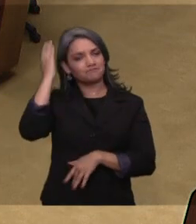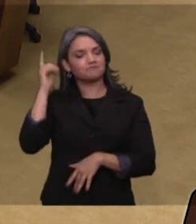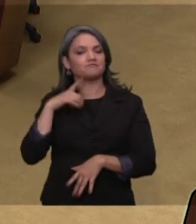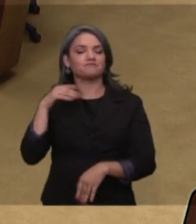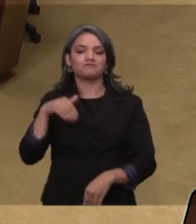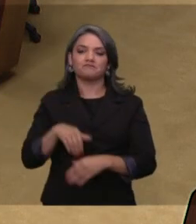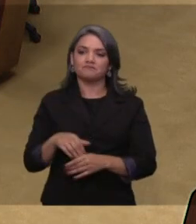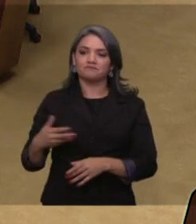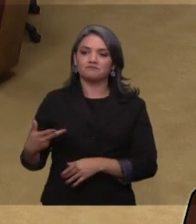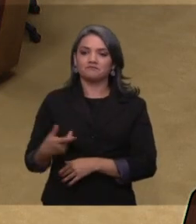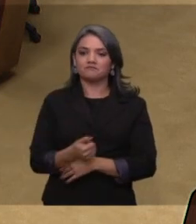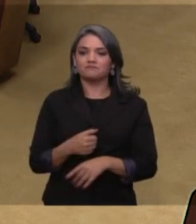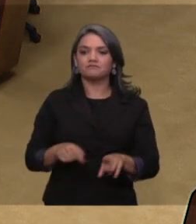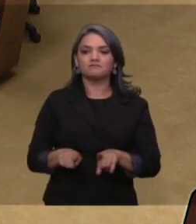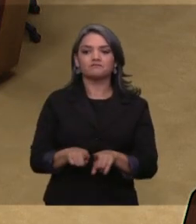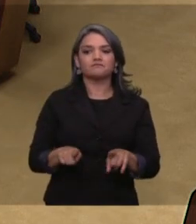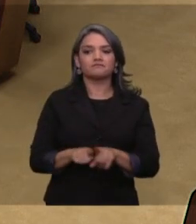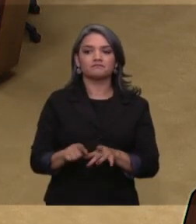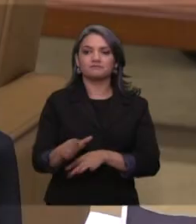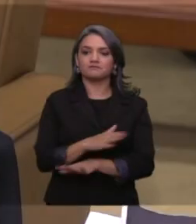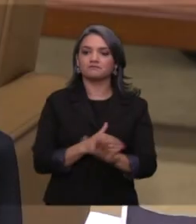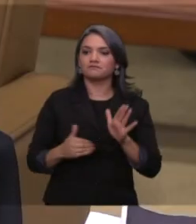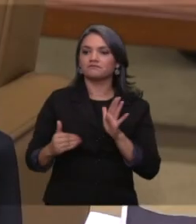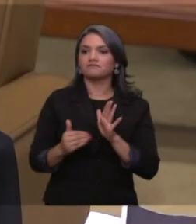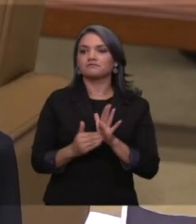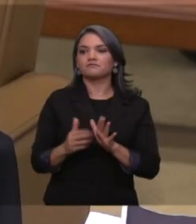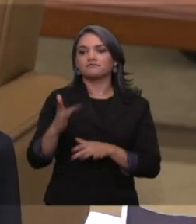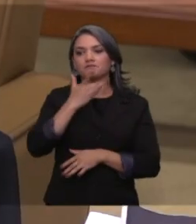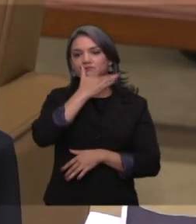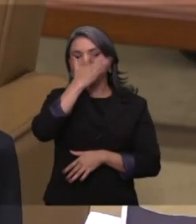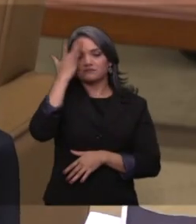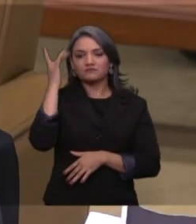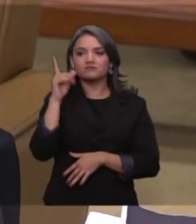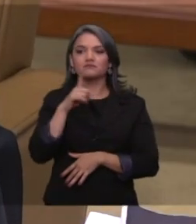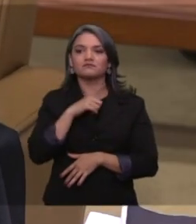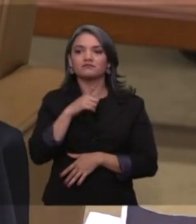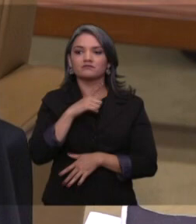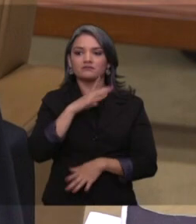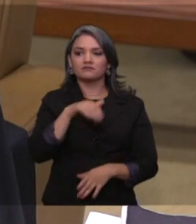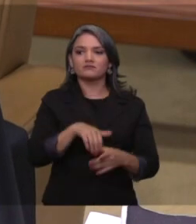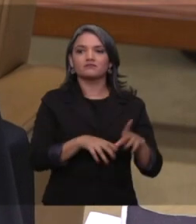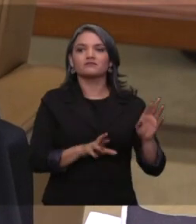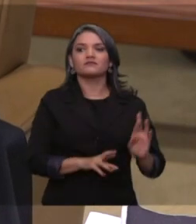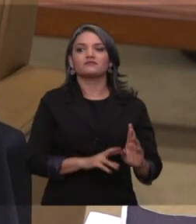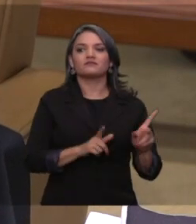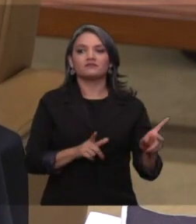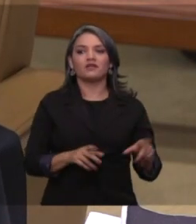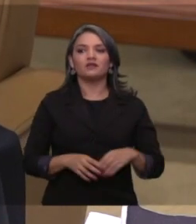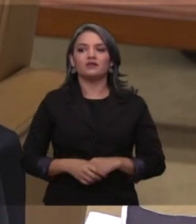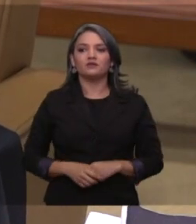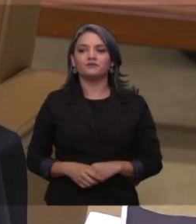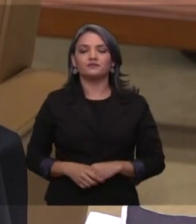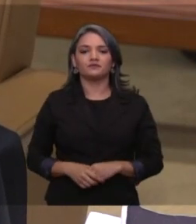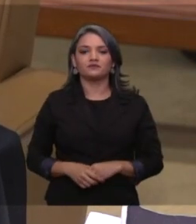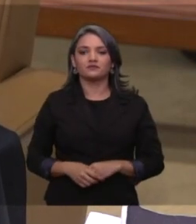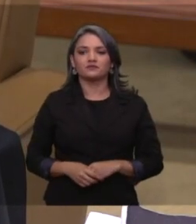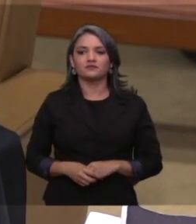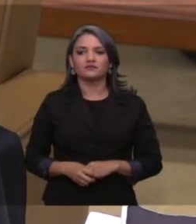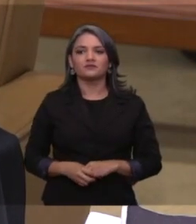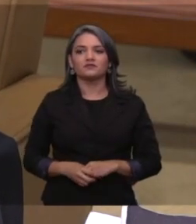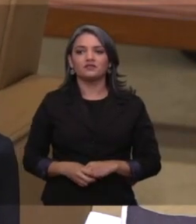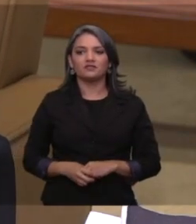também todos os colegas que perfilharam a divergência a partir do voto do ministro